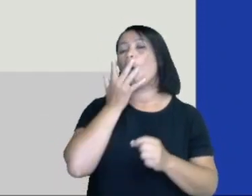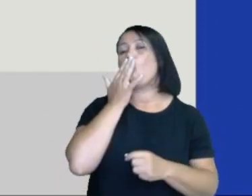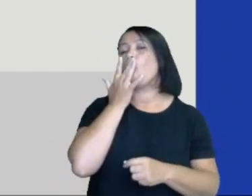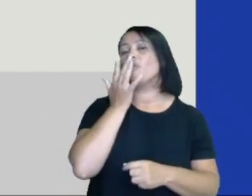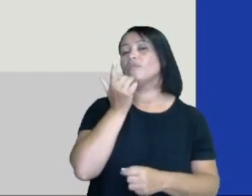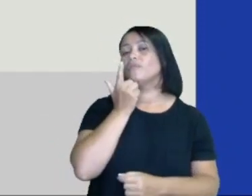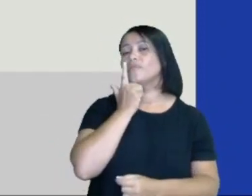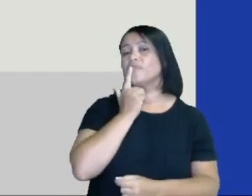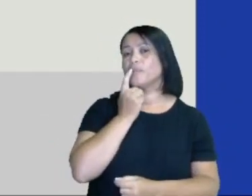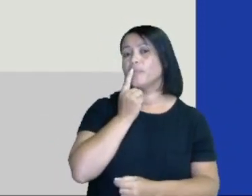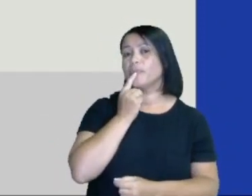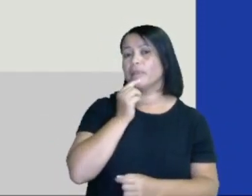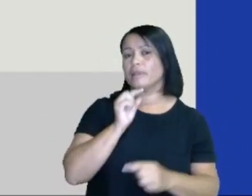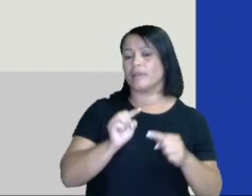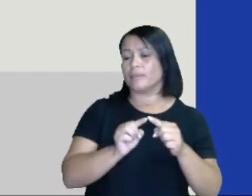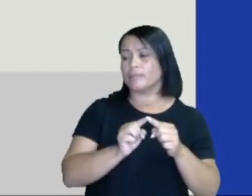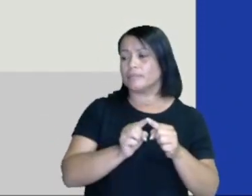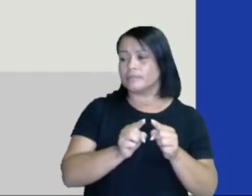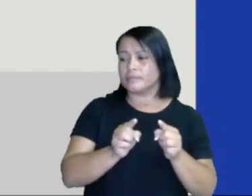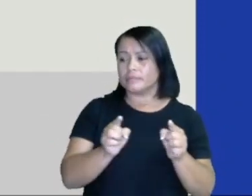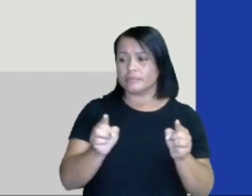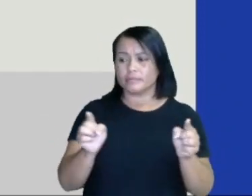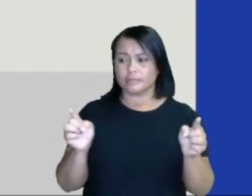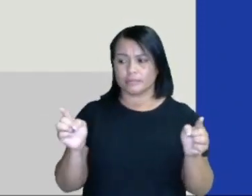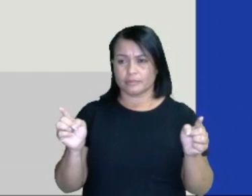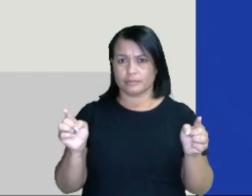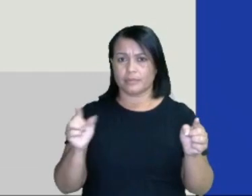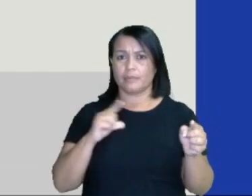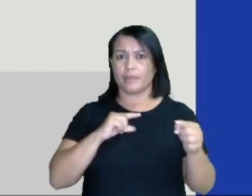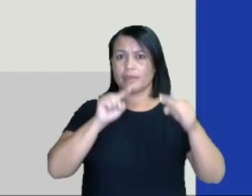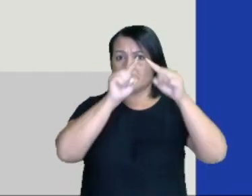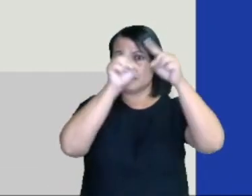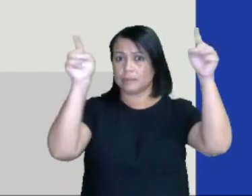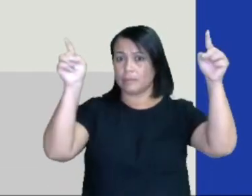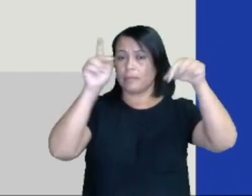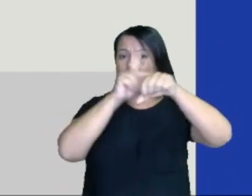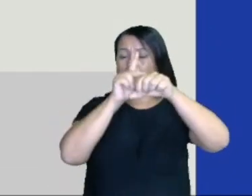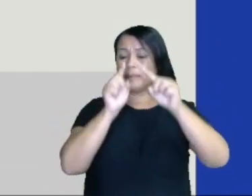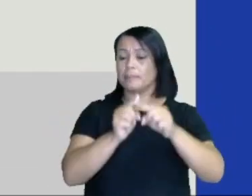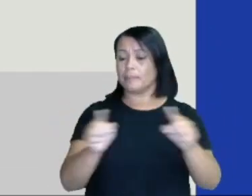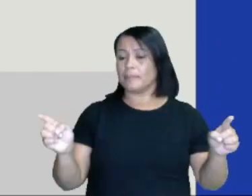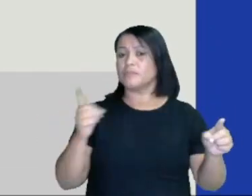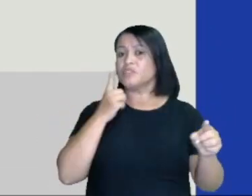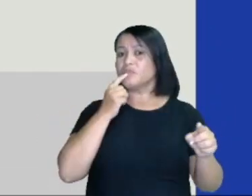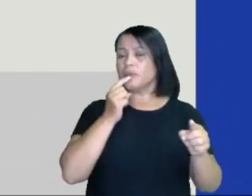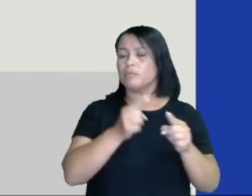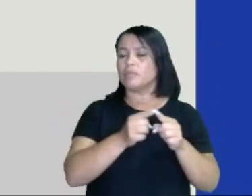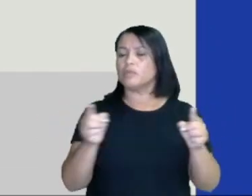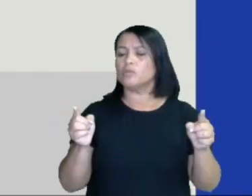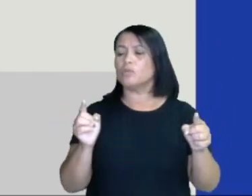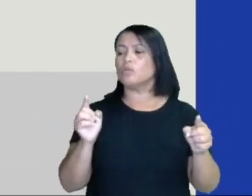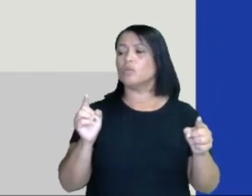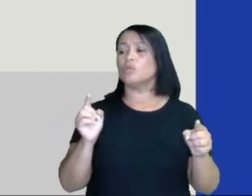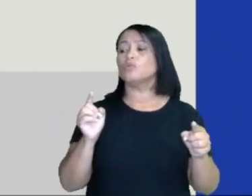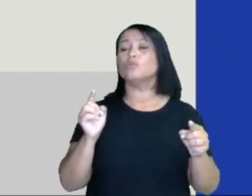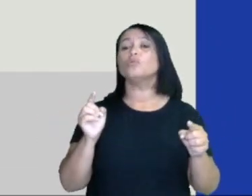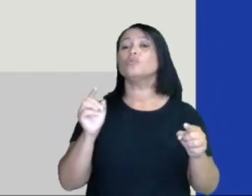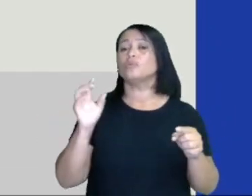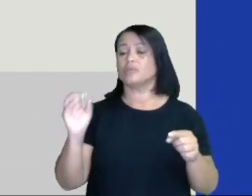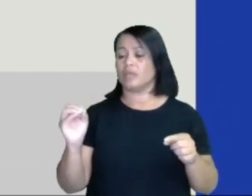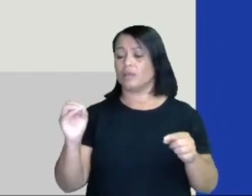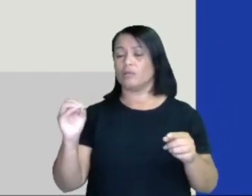vermelha, embaixo do negrito, né? Do preto. Então, nós temos aqui, do zero, coloquei